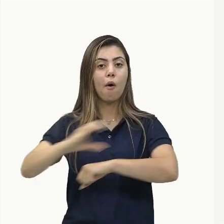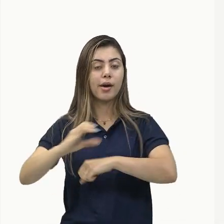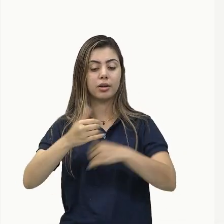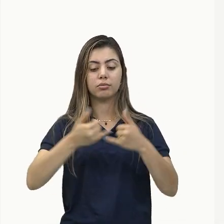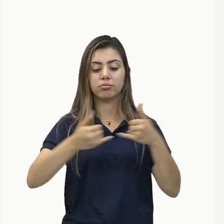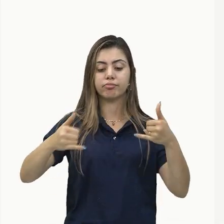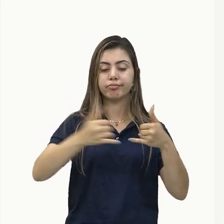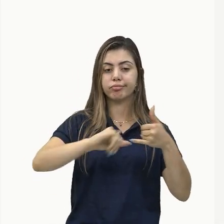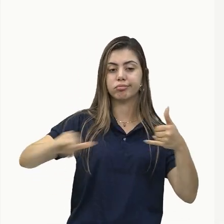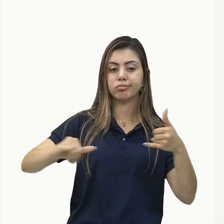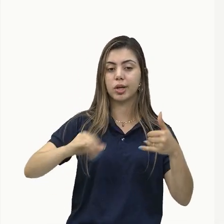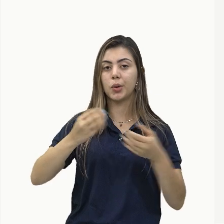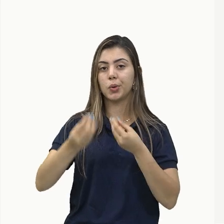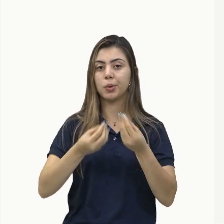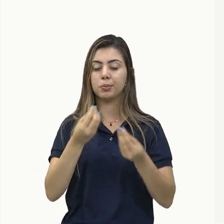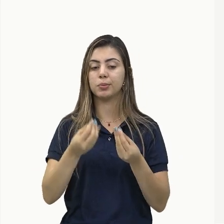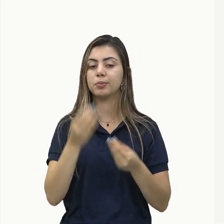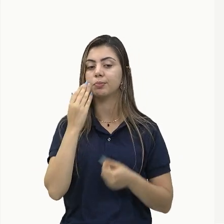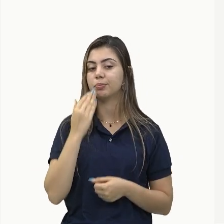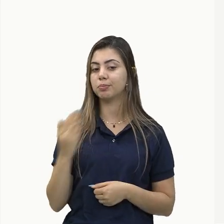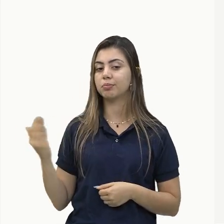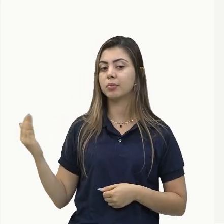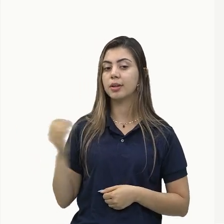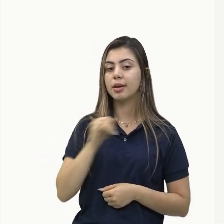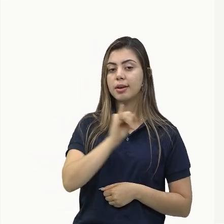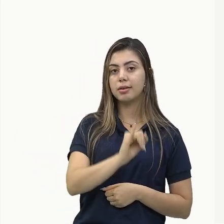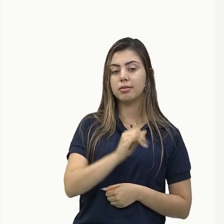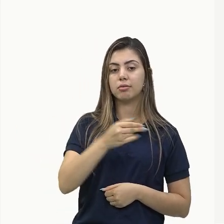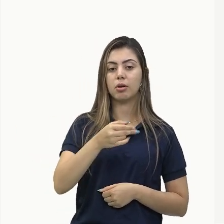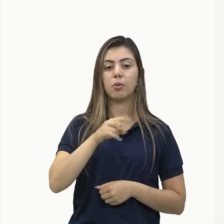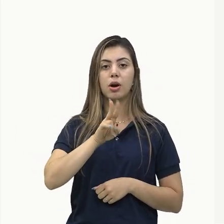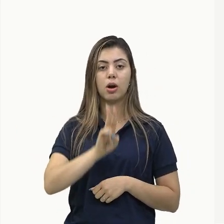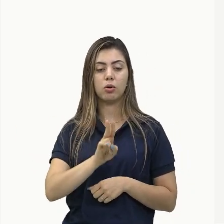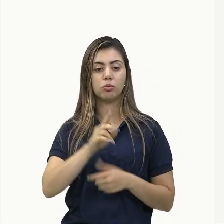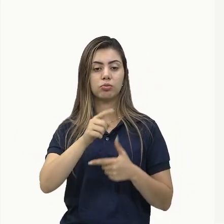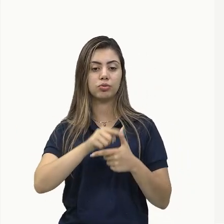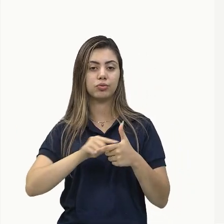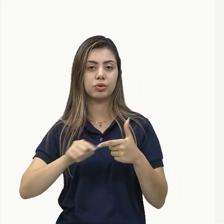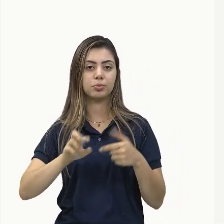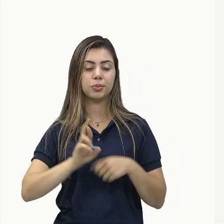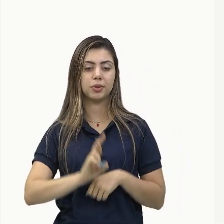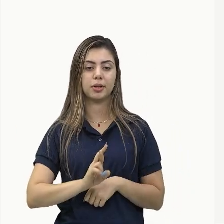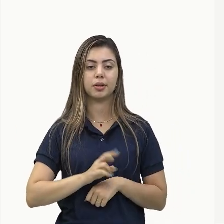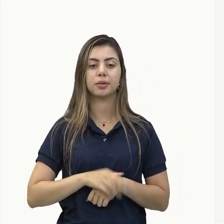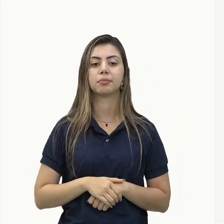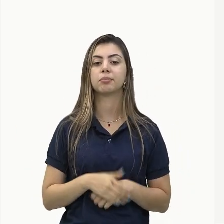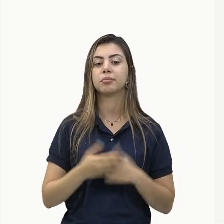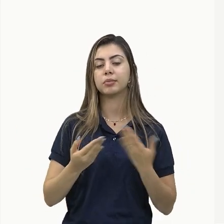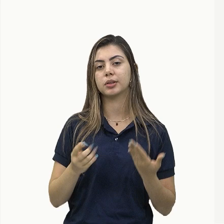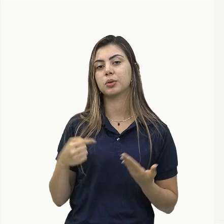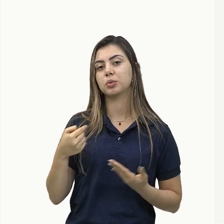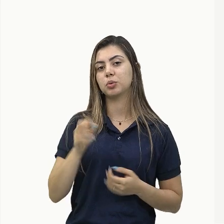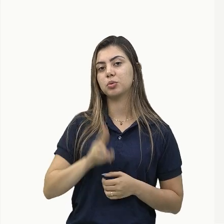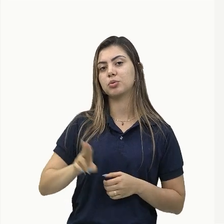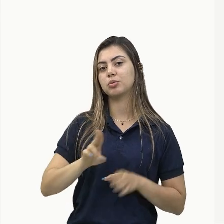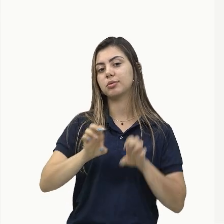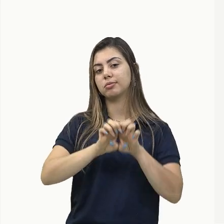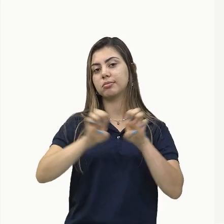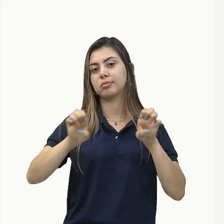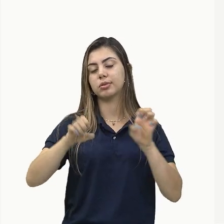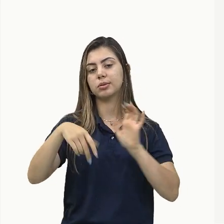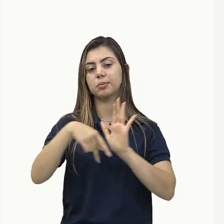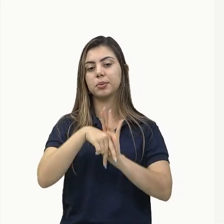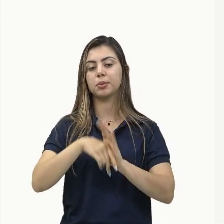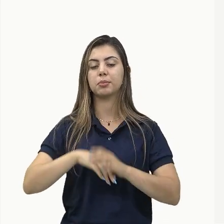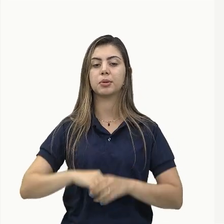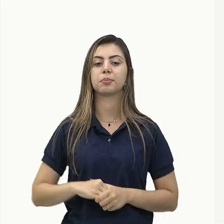corrente e a corrente é U dividido por R, tá, pessoal? Basta, então, aplicar essa equação aqui, ó. U dividido